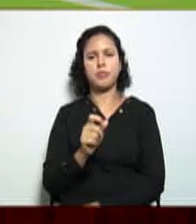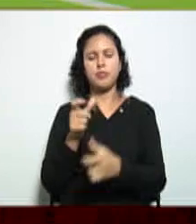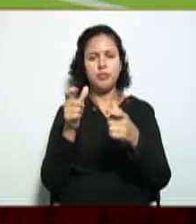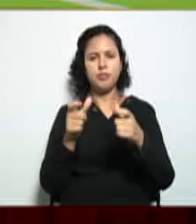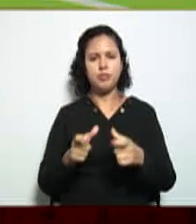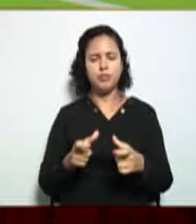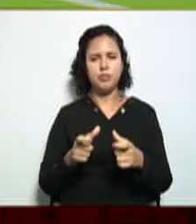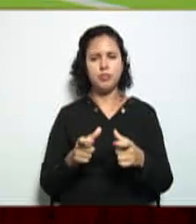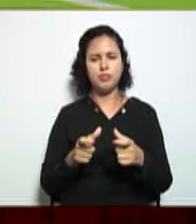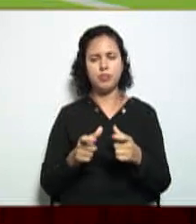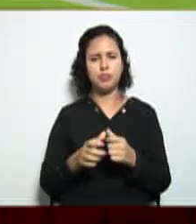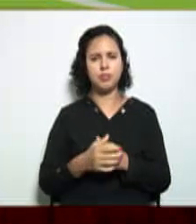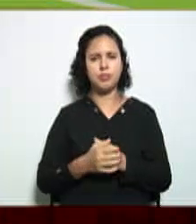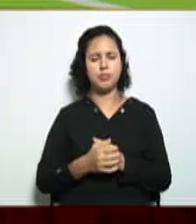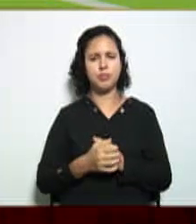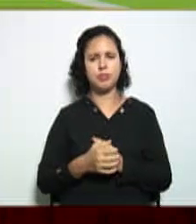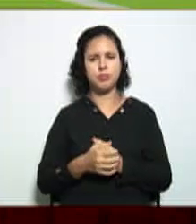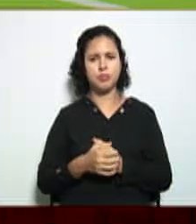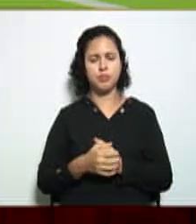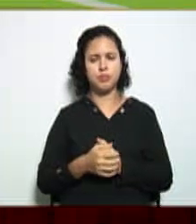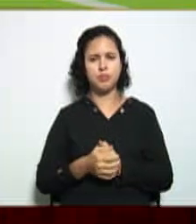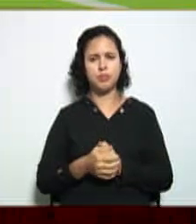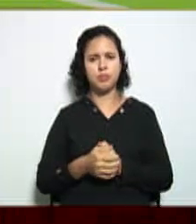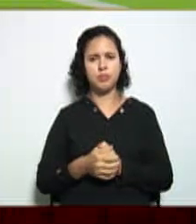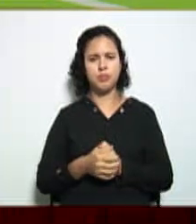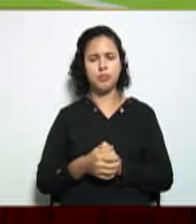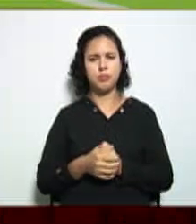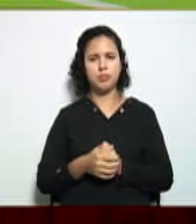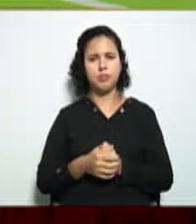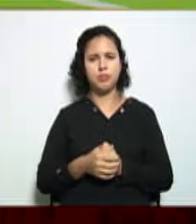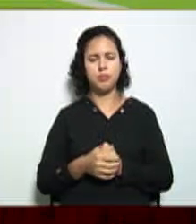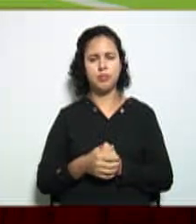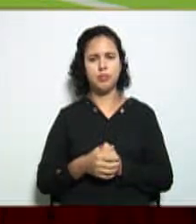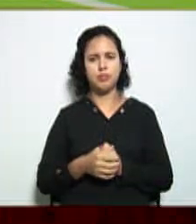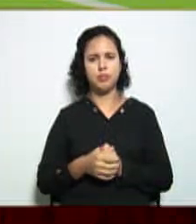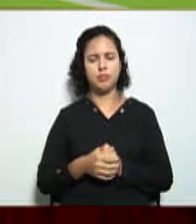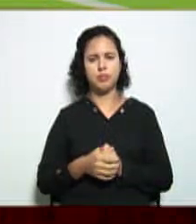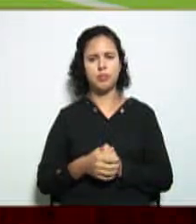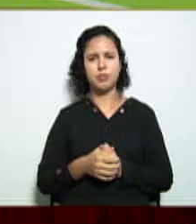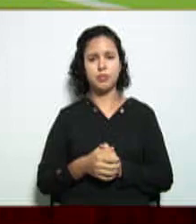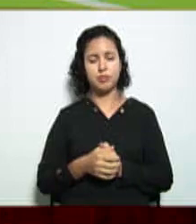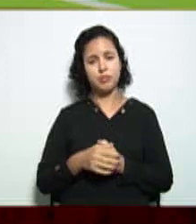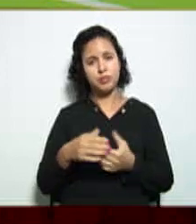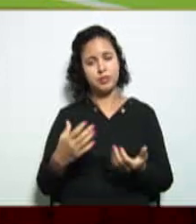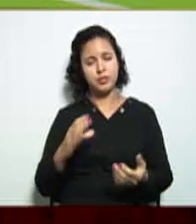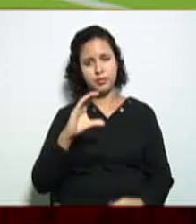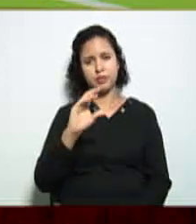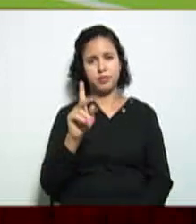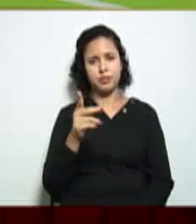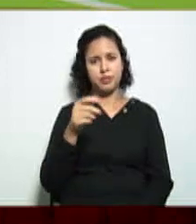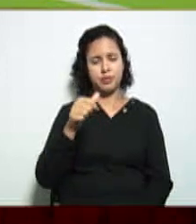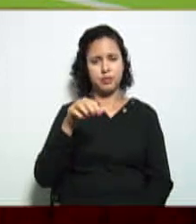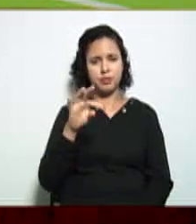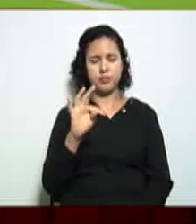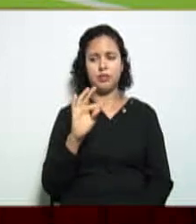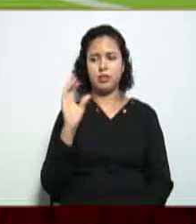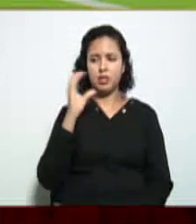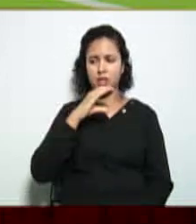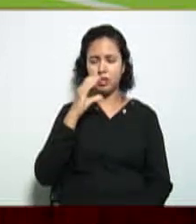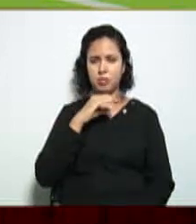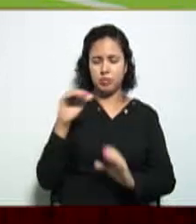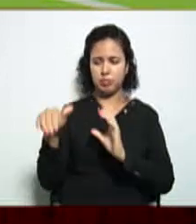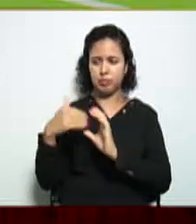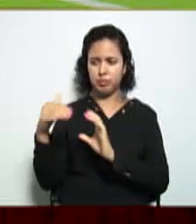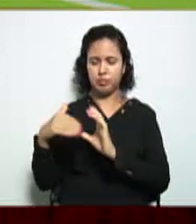a aluna, deixa eu só conferir aqui, que tem hora que... O chat é mais rápido, né? O chat é mais rápido.